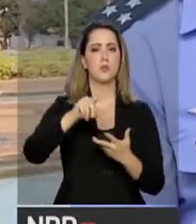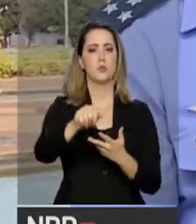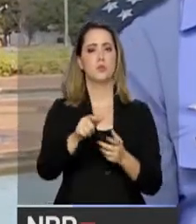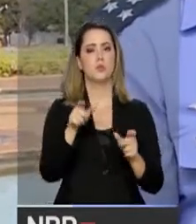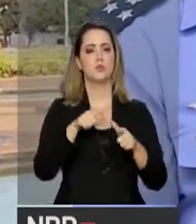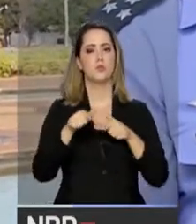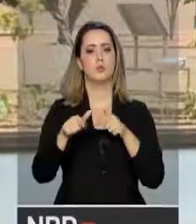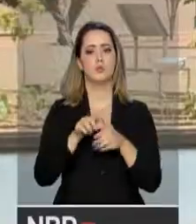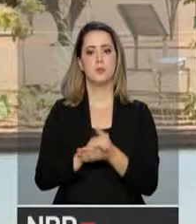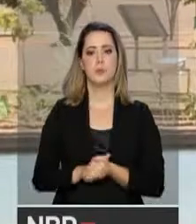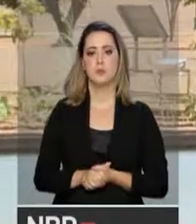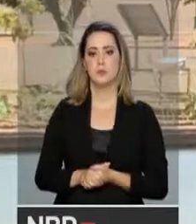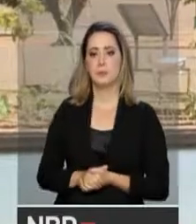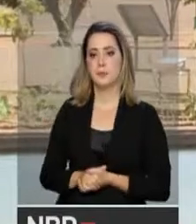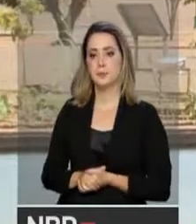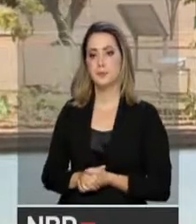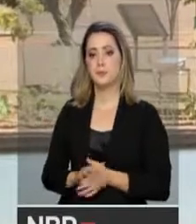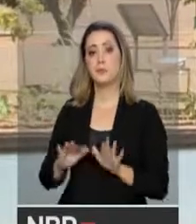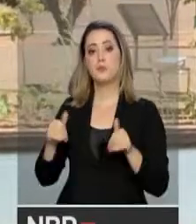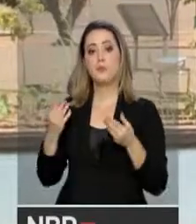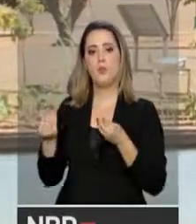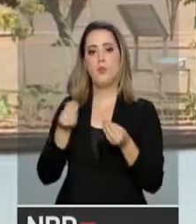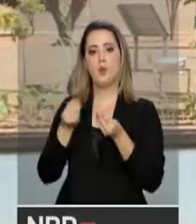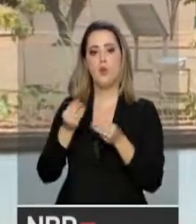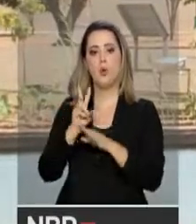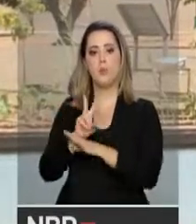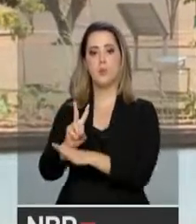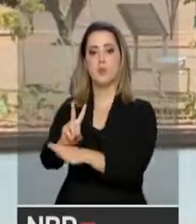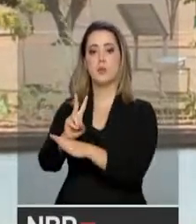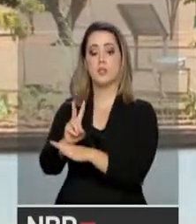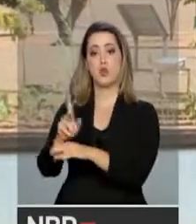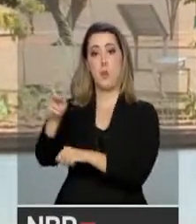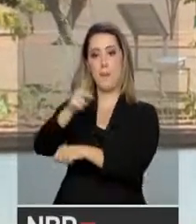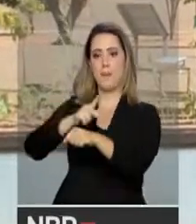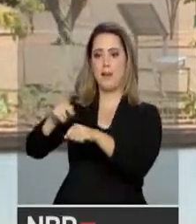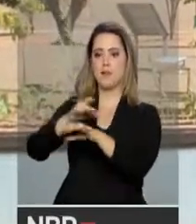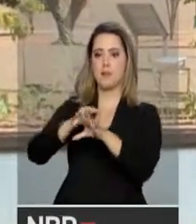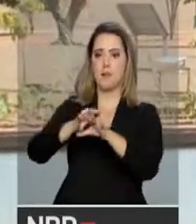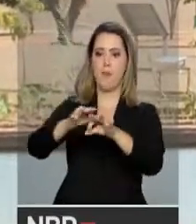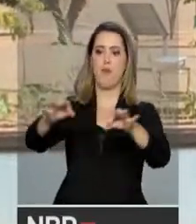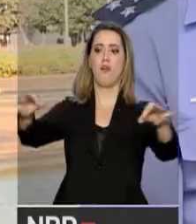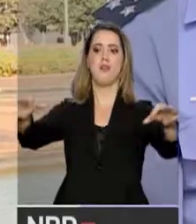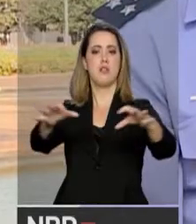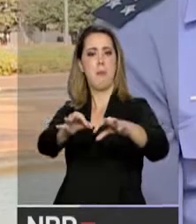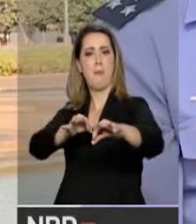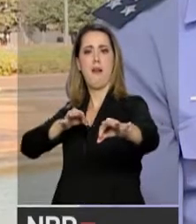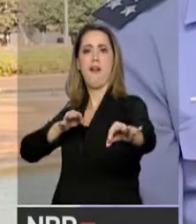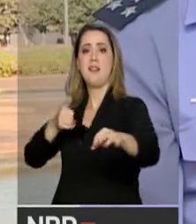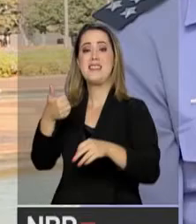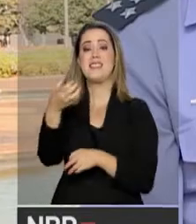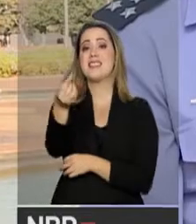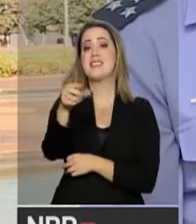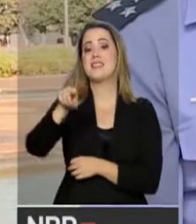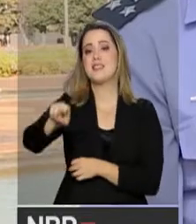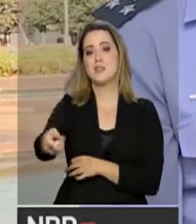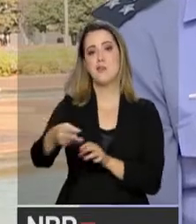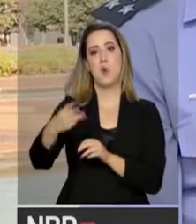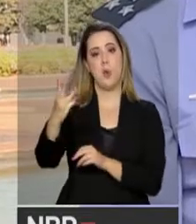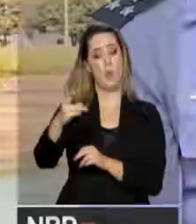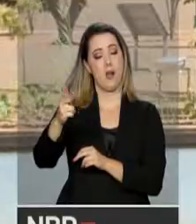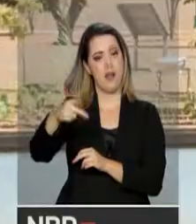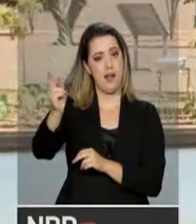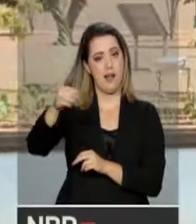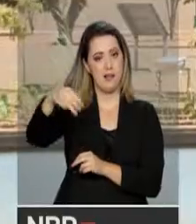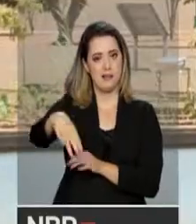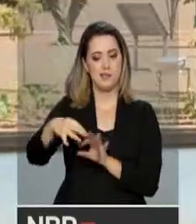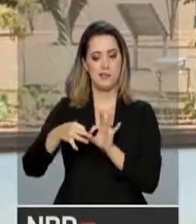essas atividades. E afinal, como proteger um país continental como o nosso, com mais de 16 mil quilômetros, né, de fronteiras terrestres,